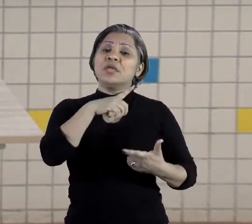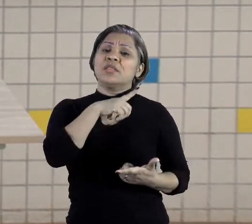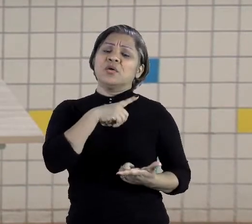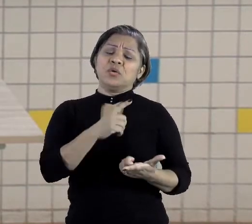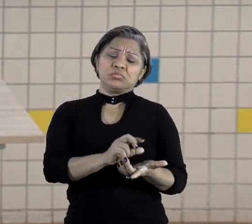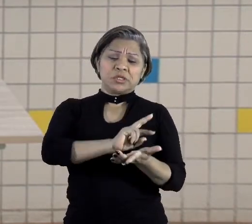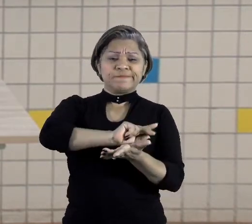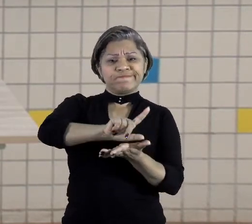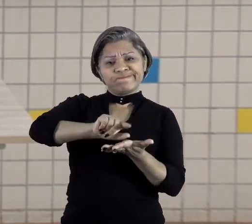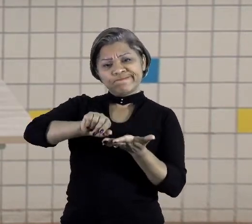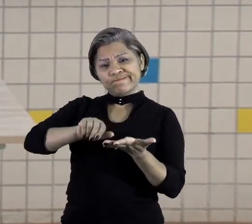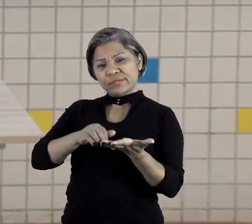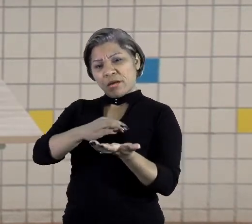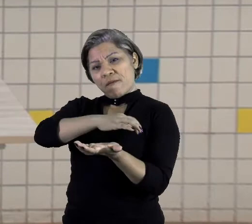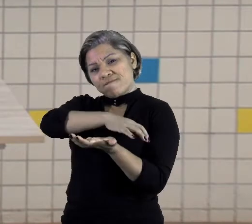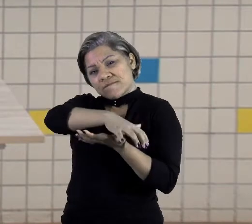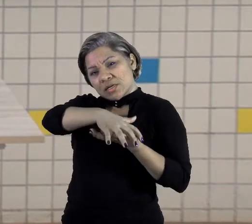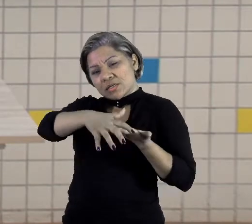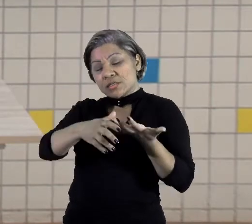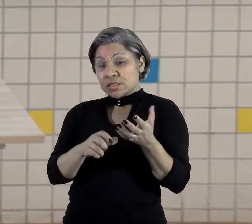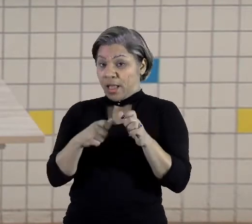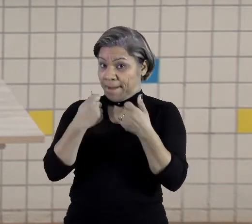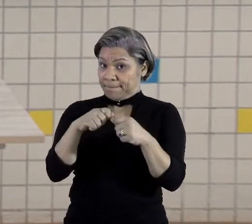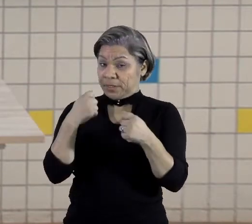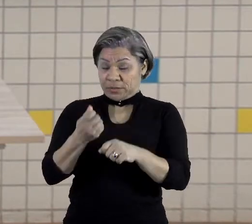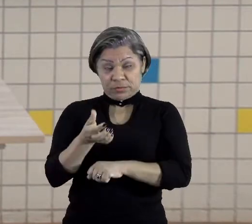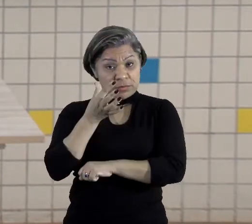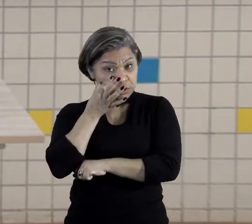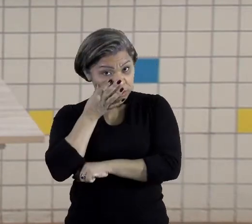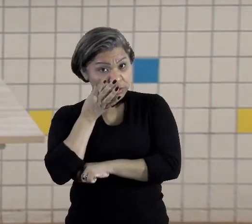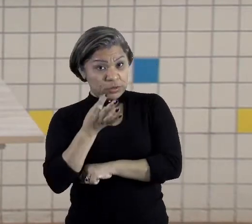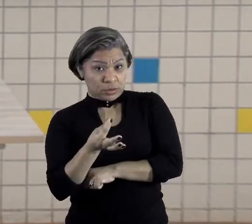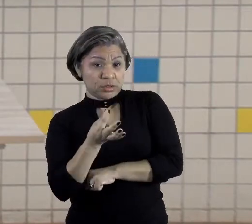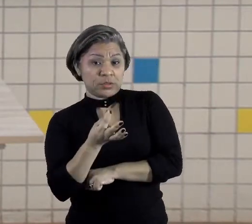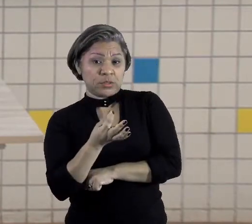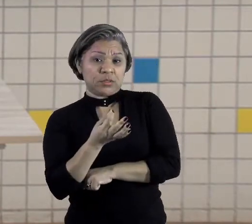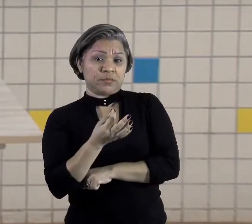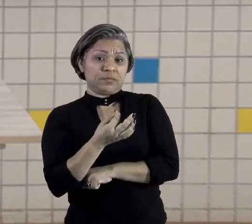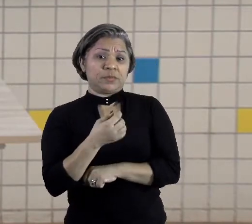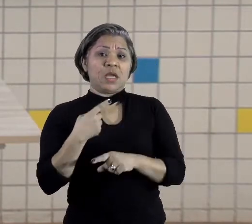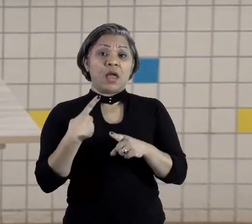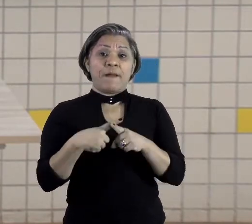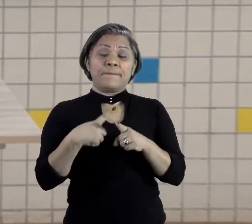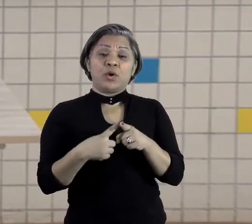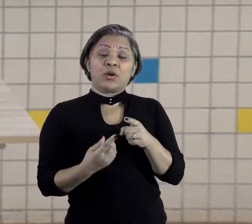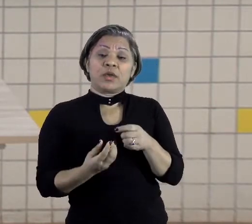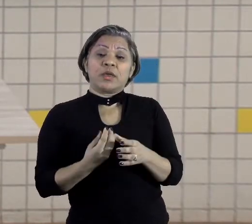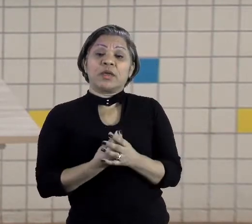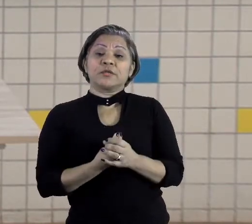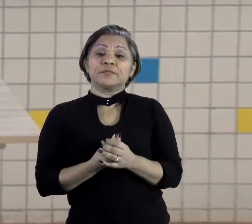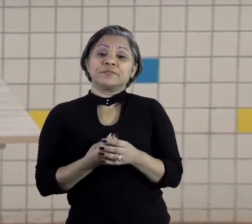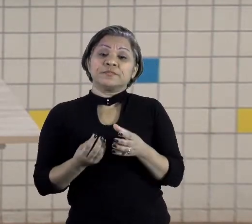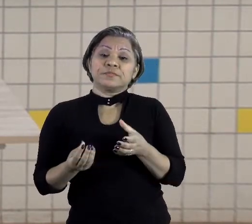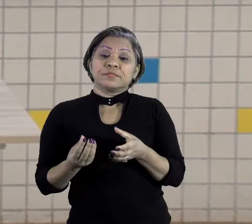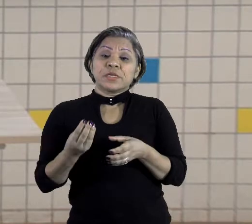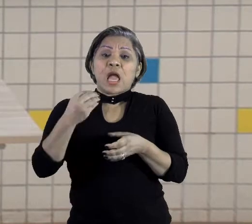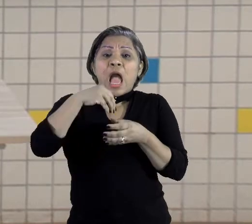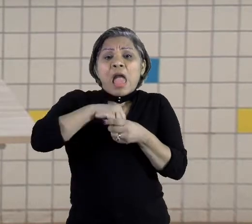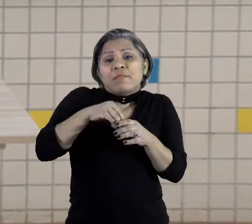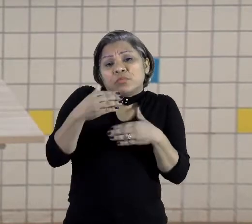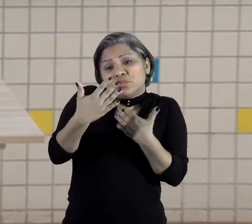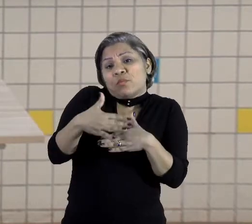consociação. Isso vocês têm que prestar bastante atenção. Cai muito, e no dia a dia cai muito em